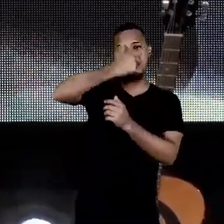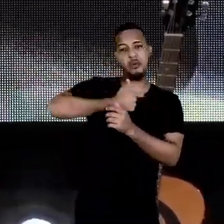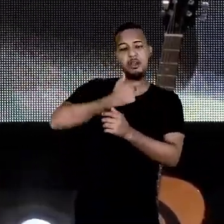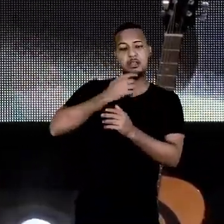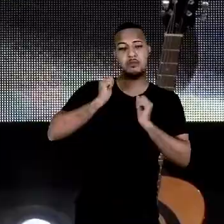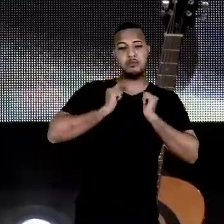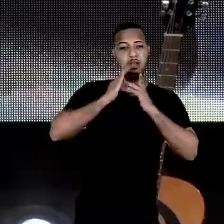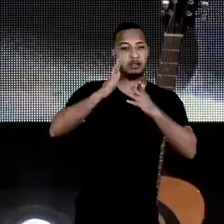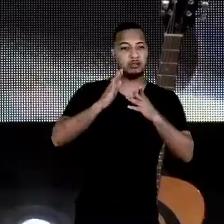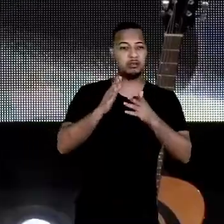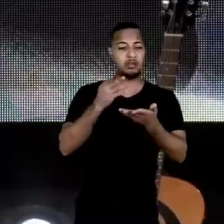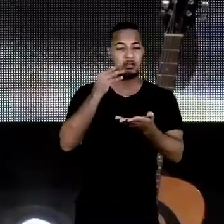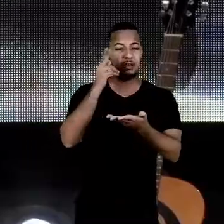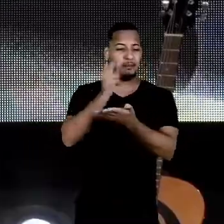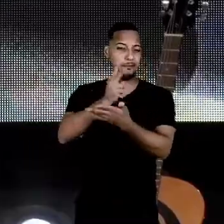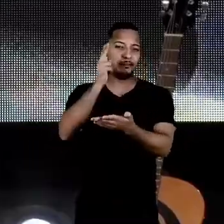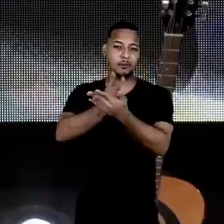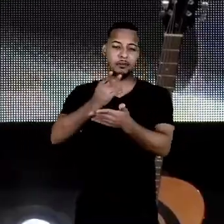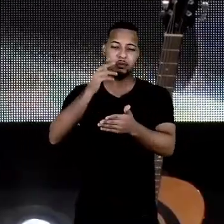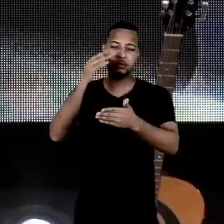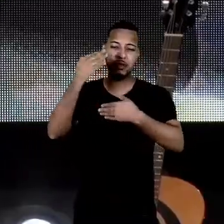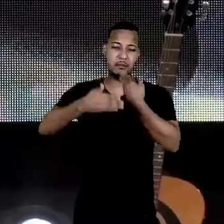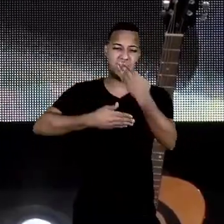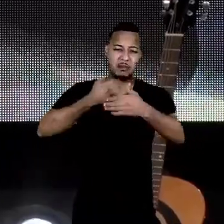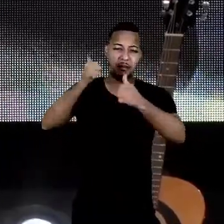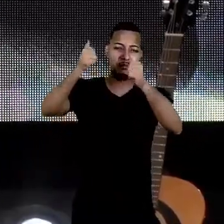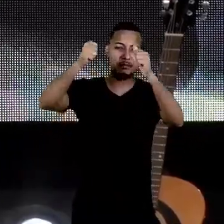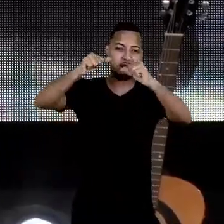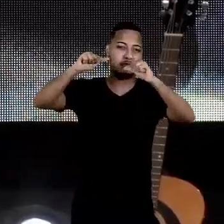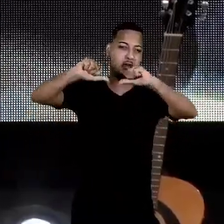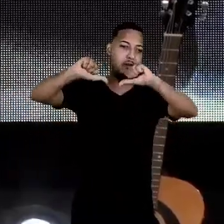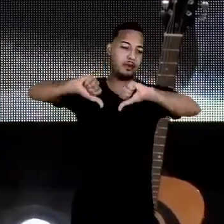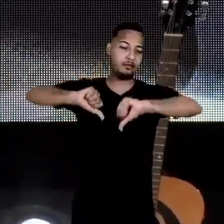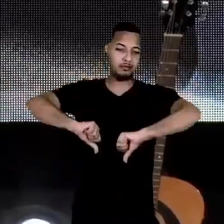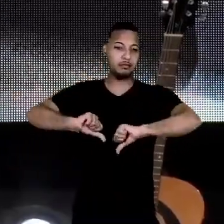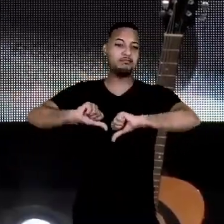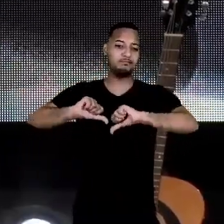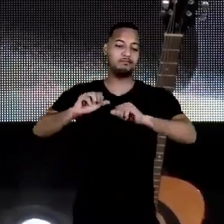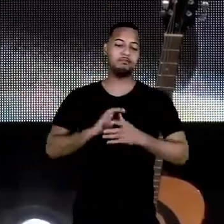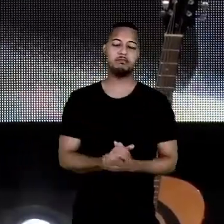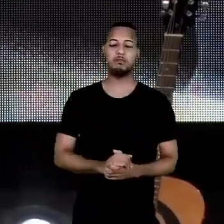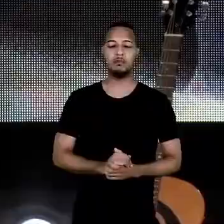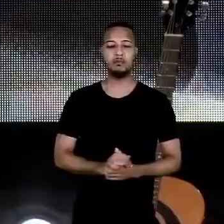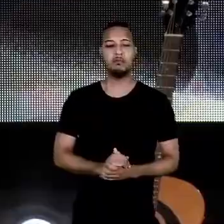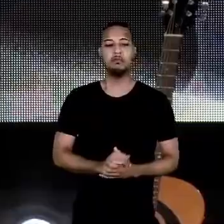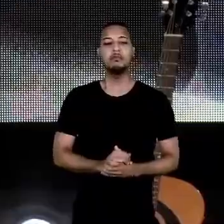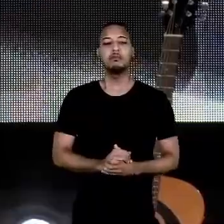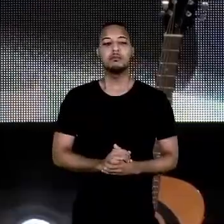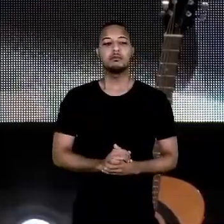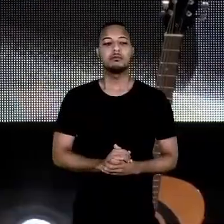vida, quebrando a cara, e não vivendo o que Deus quer que você viva.